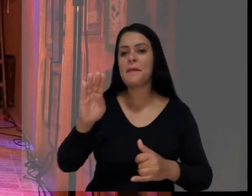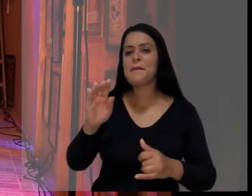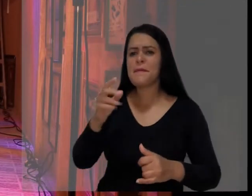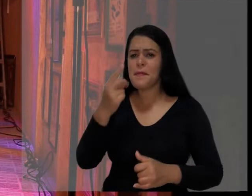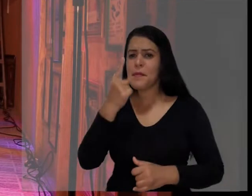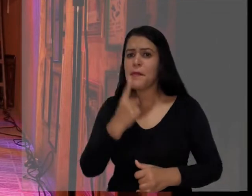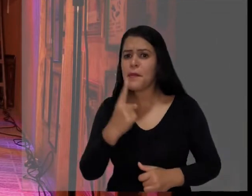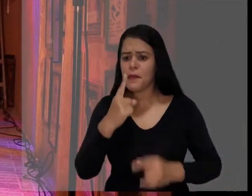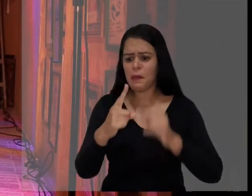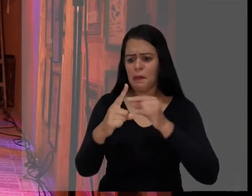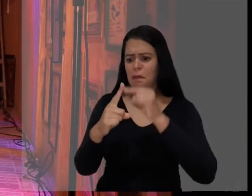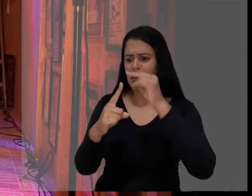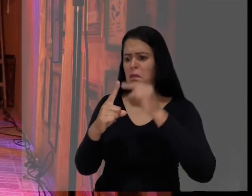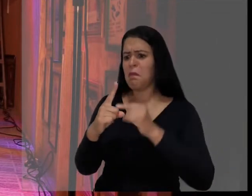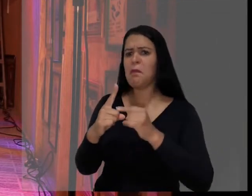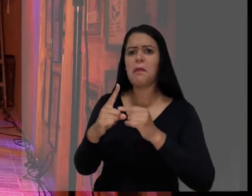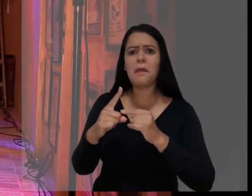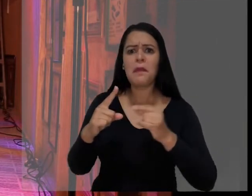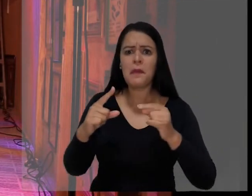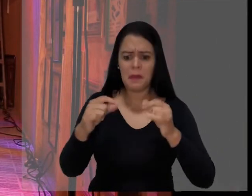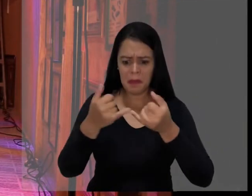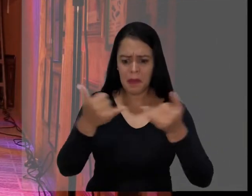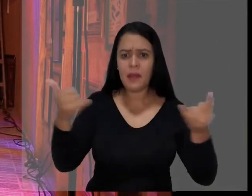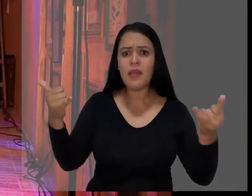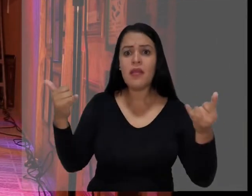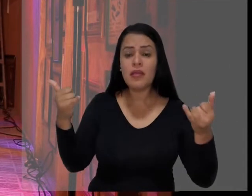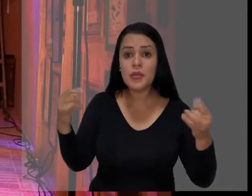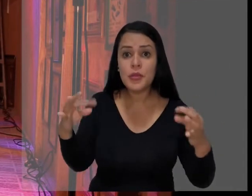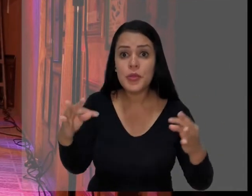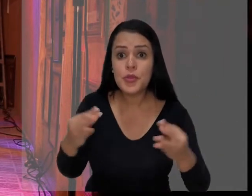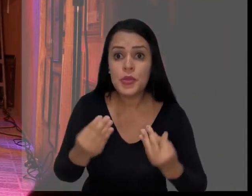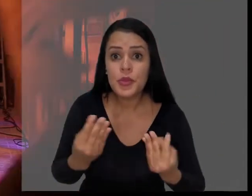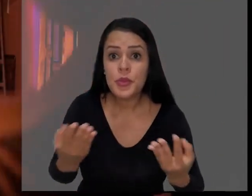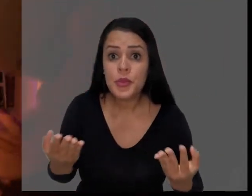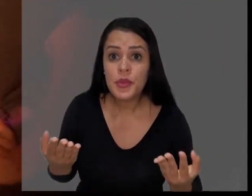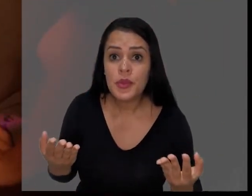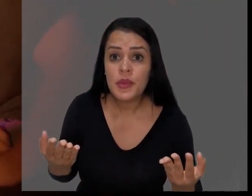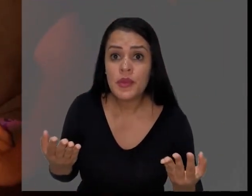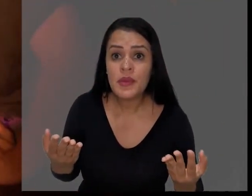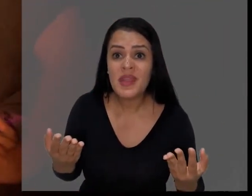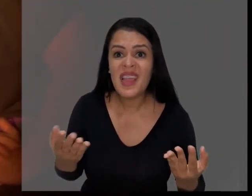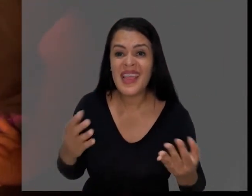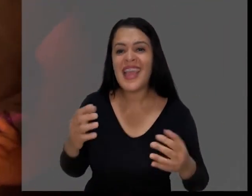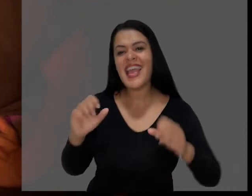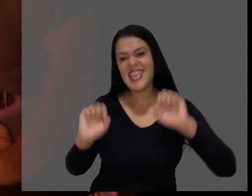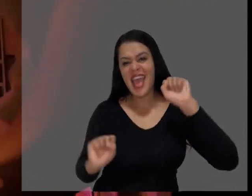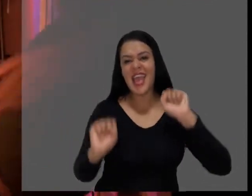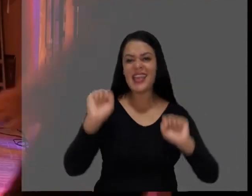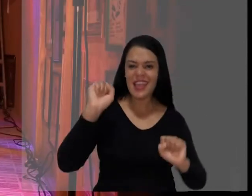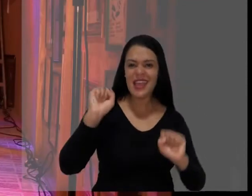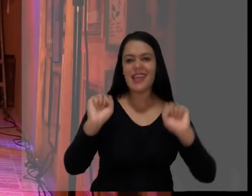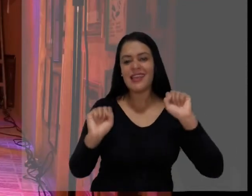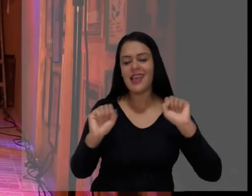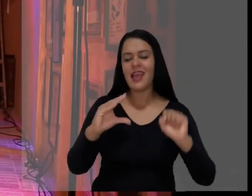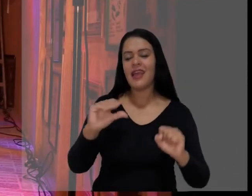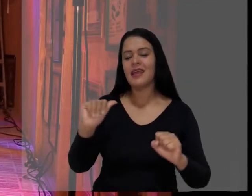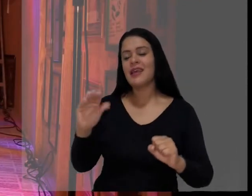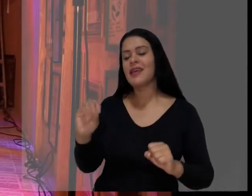Palito de picolé, cabo, mais um cabo, isso tudo é... Cabo,